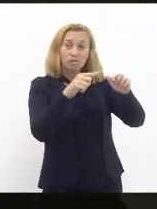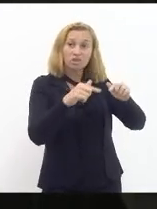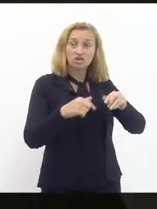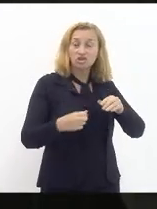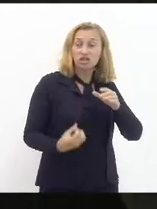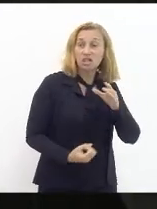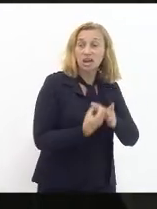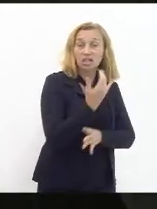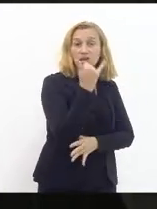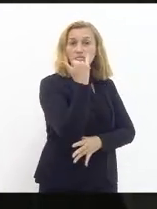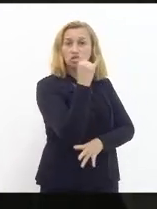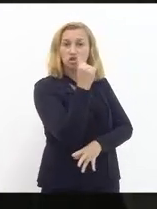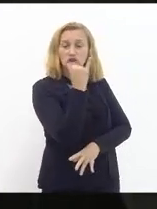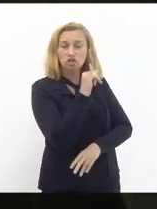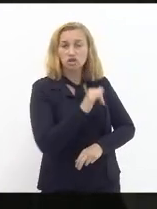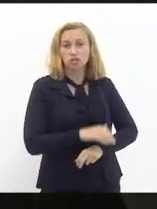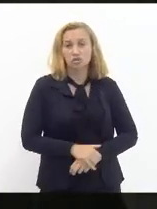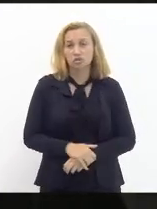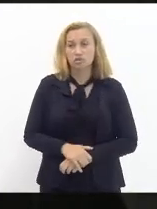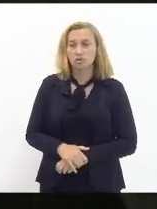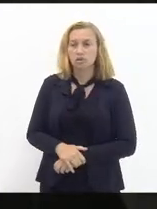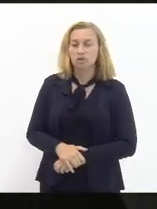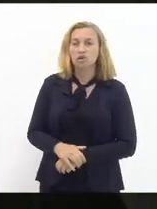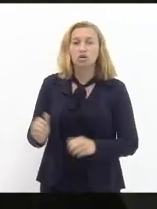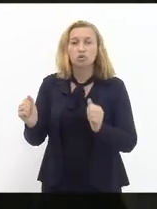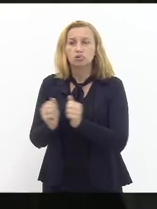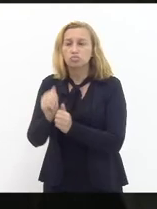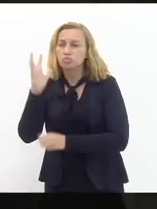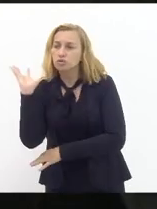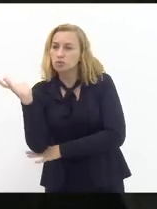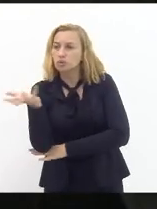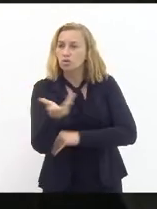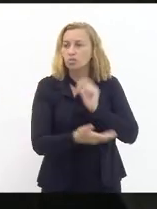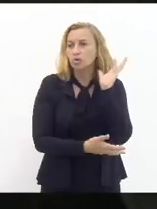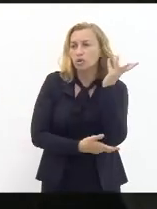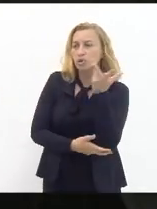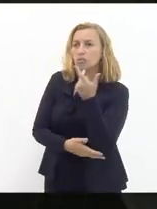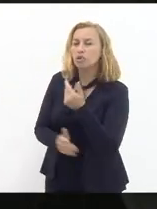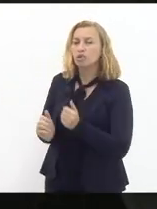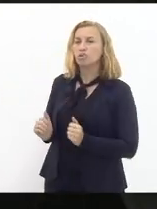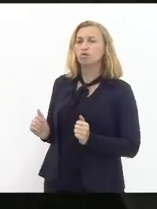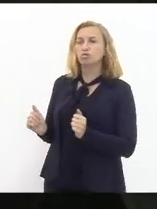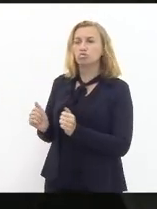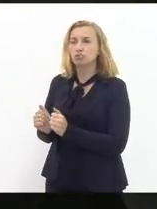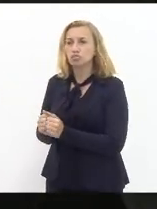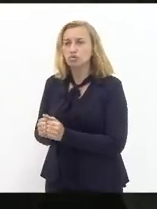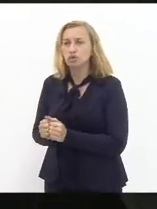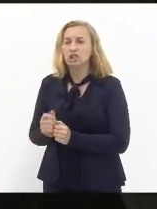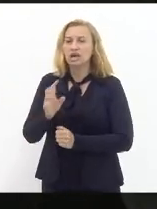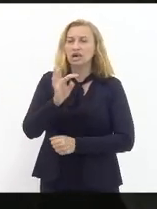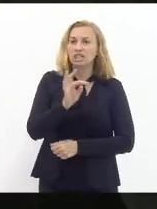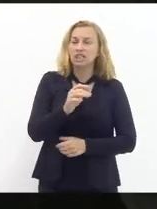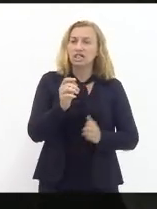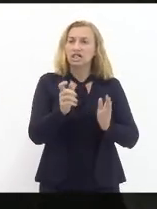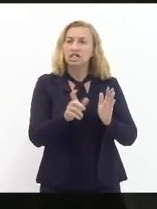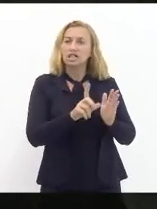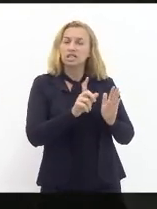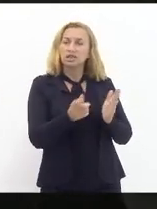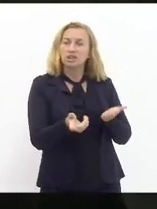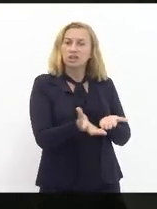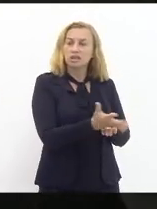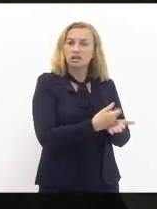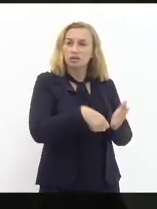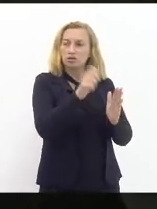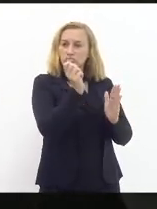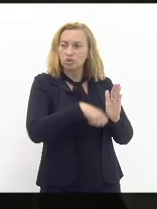energia, envolve o meio ambiente, envolve tributo,